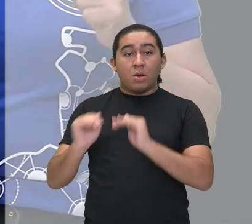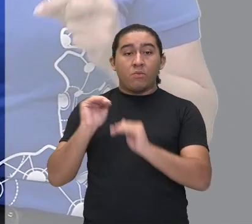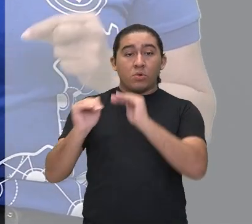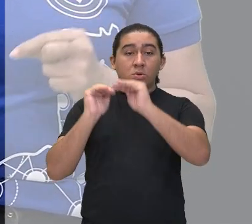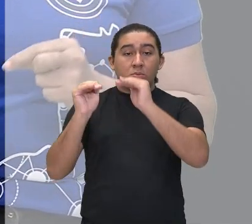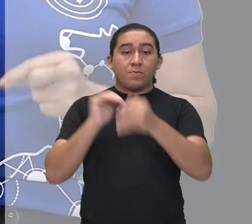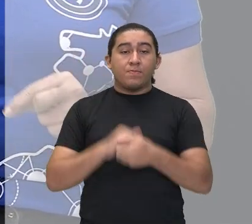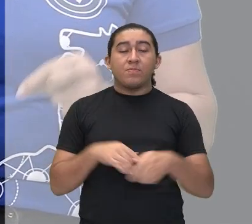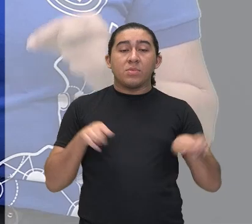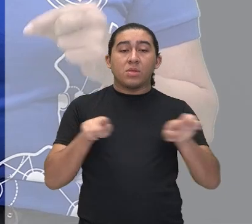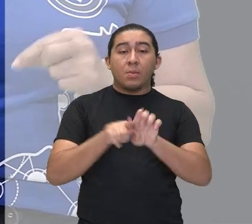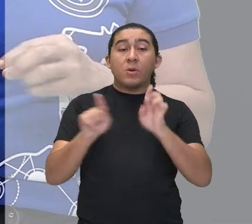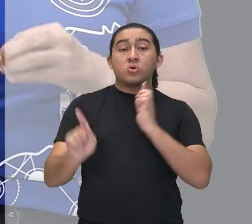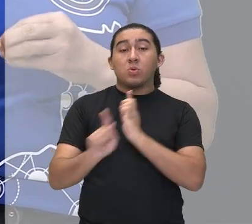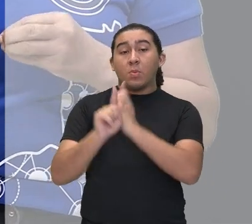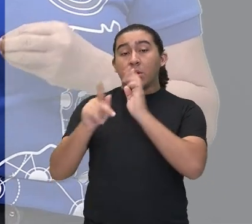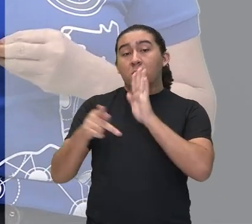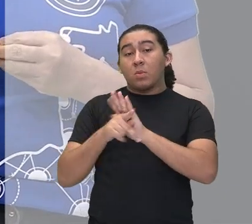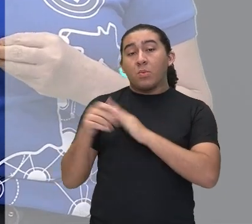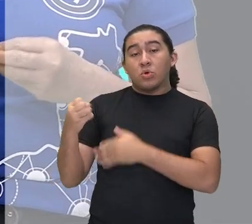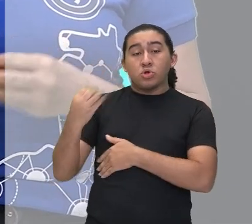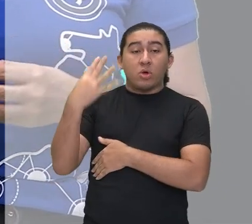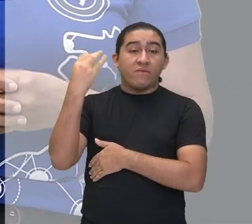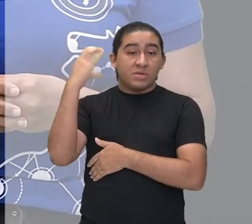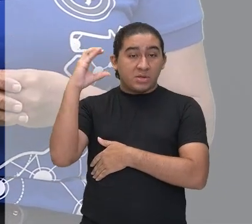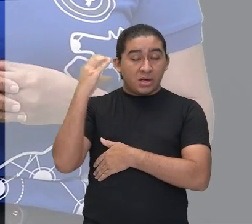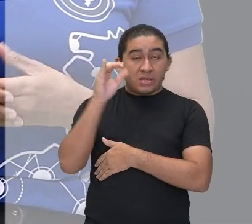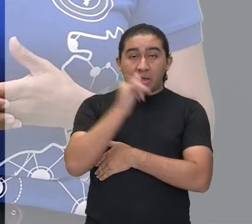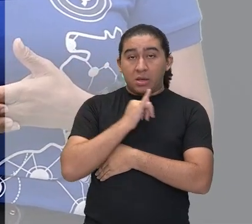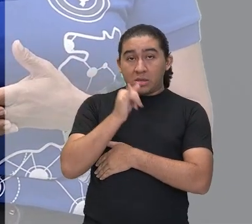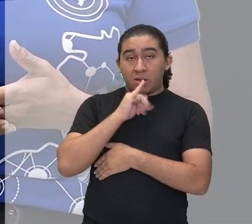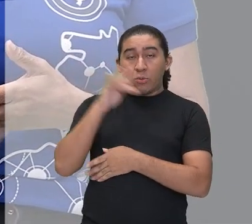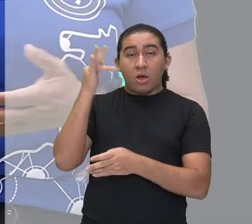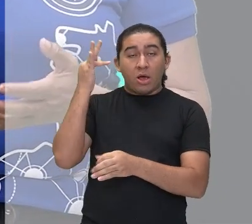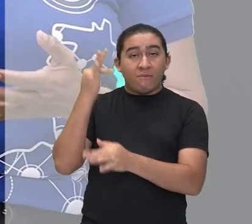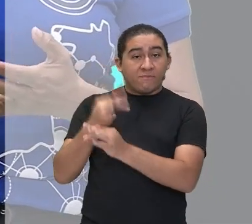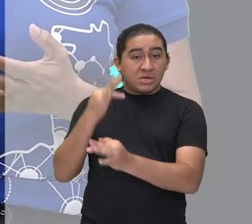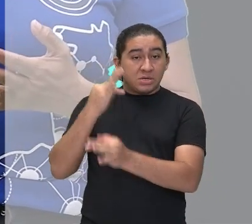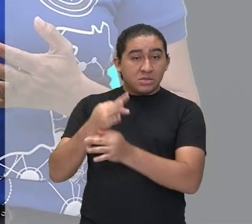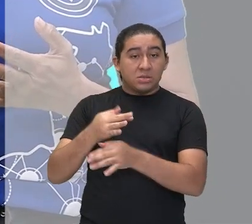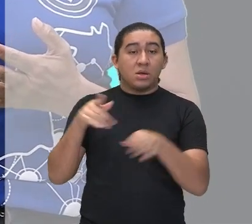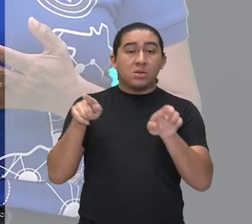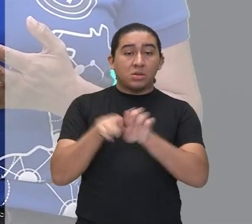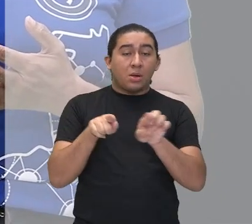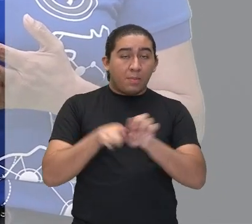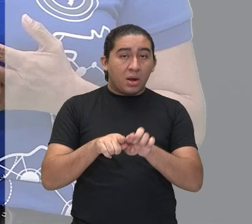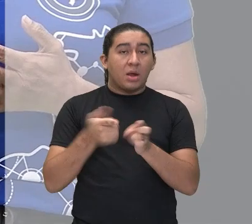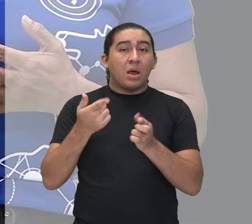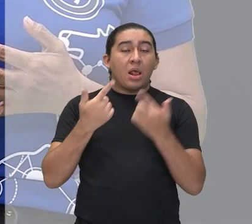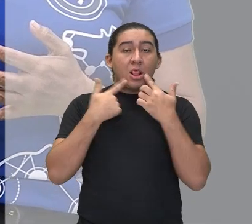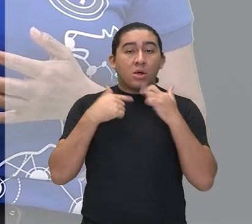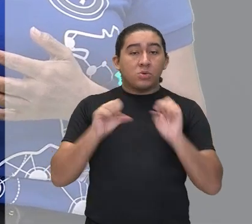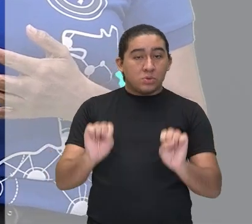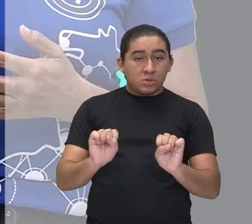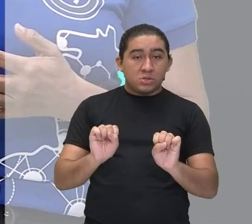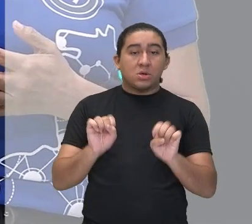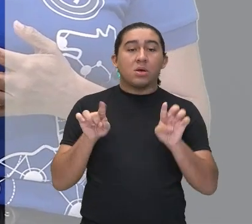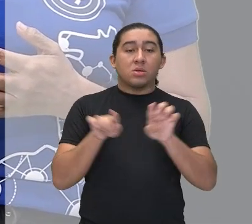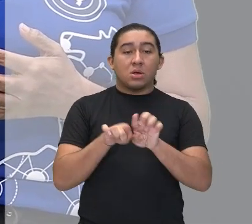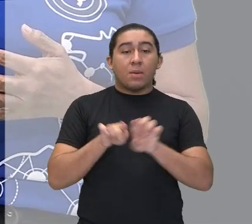das descobertas das novas ciências, como a física, a linguística